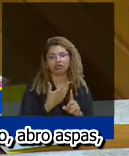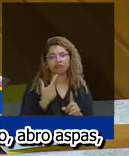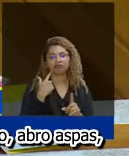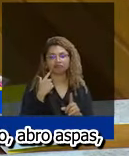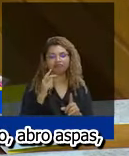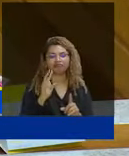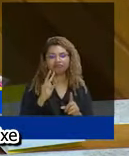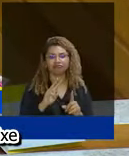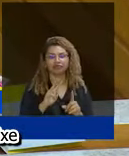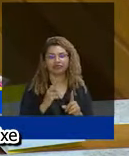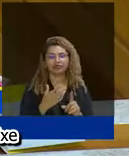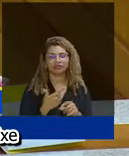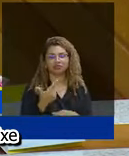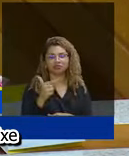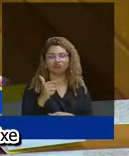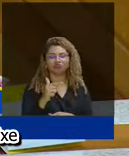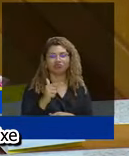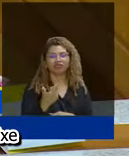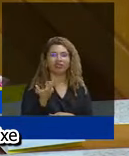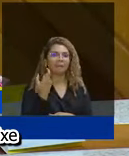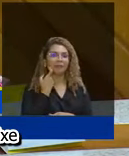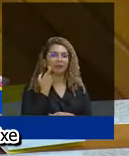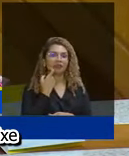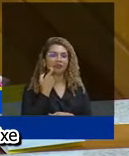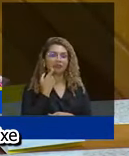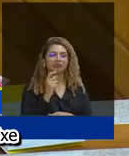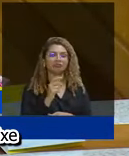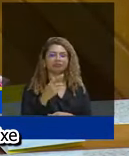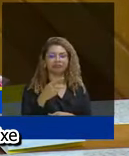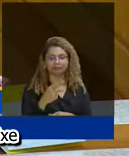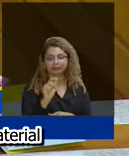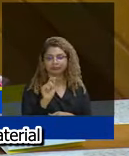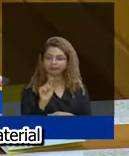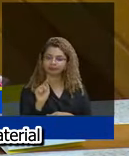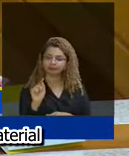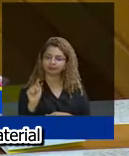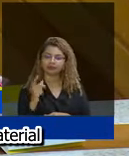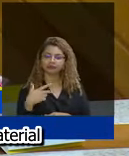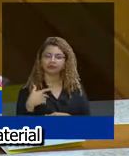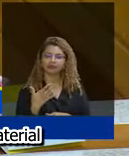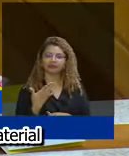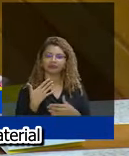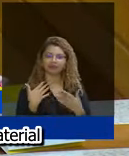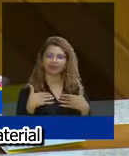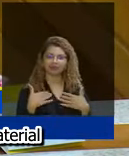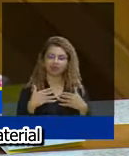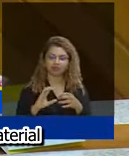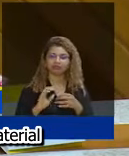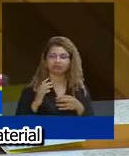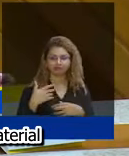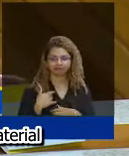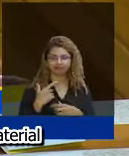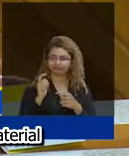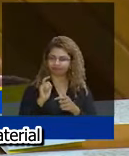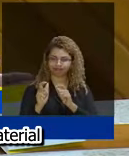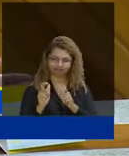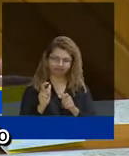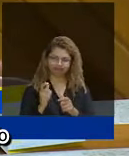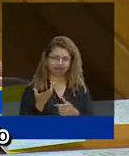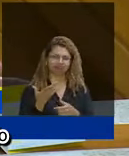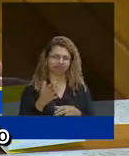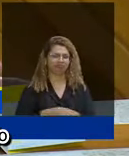dizendo, abro aspas, não vai ter peixe, P, pontinho, pontinho, me deixe em paz, fecho aspas. Então, vejam, a análise do